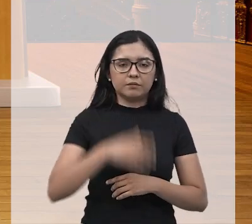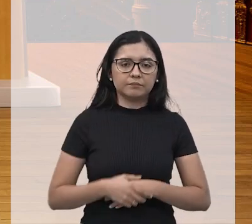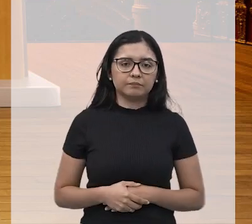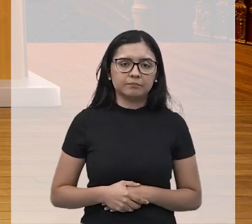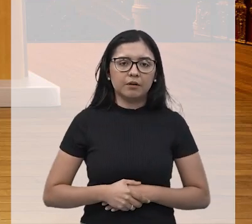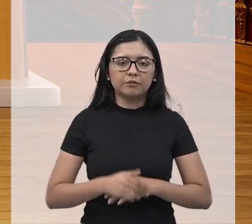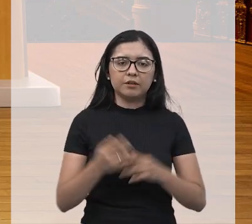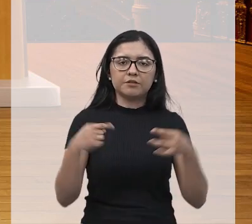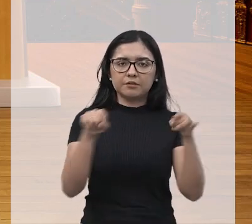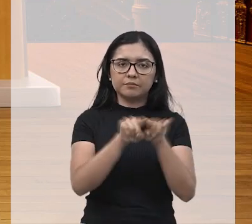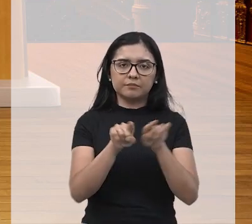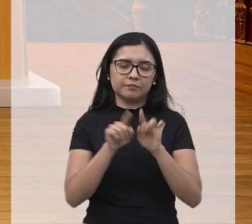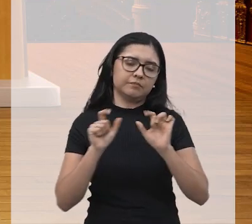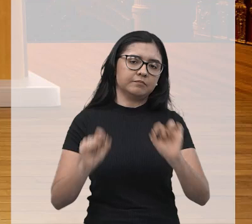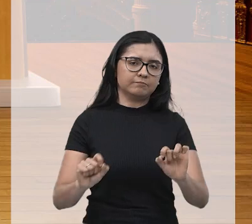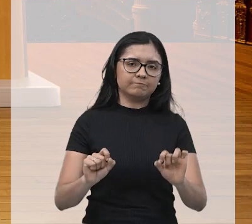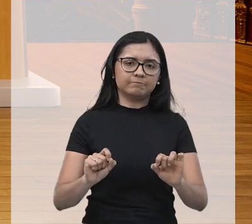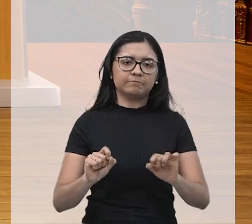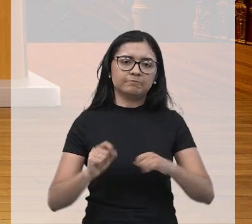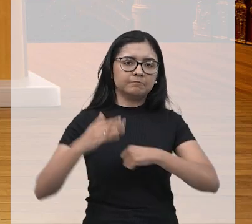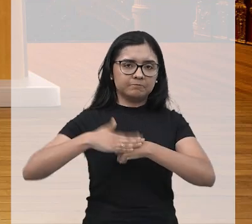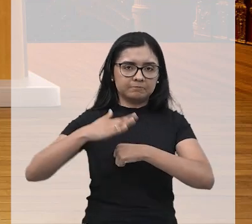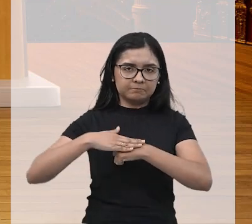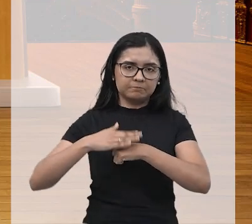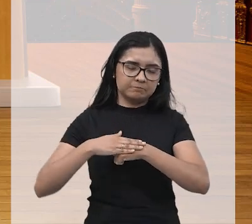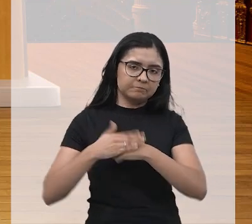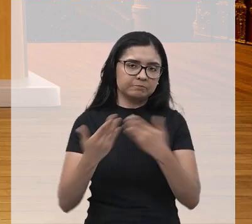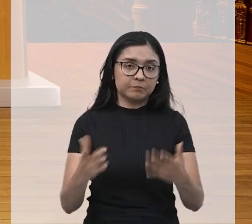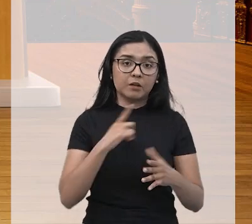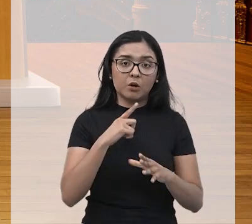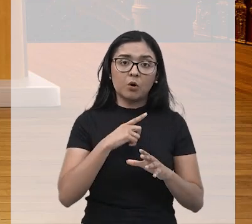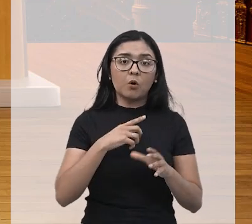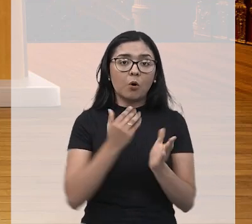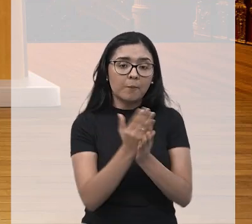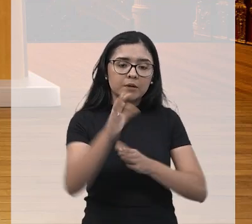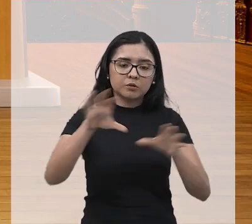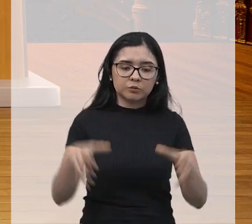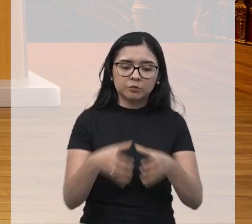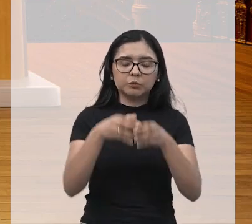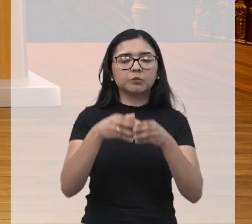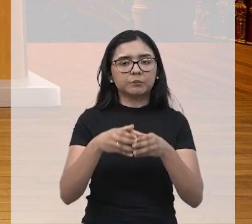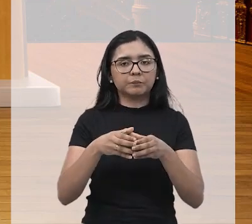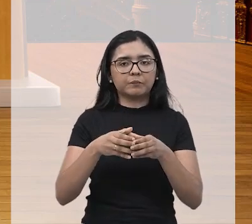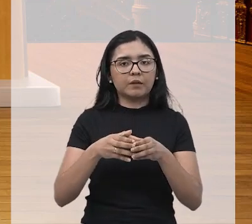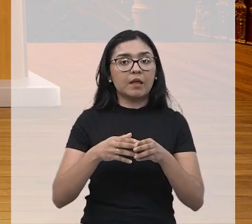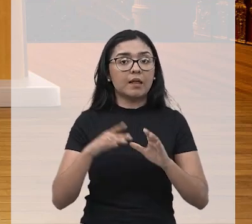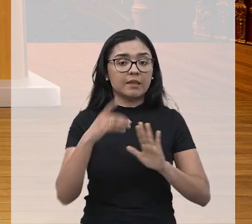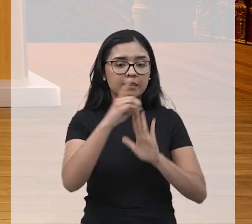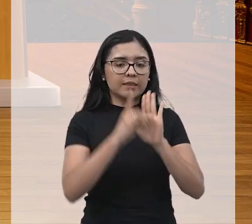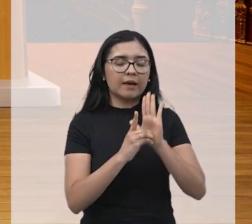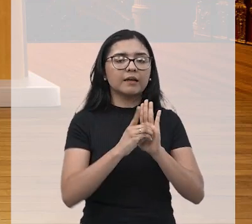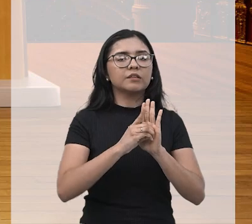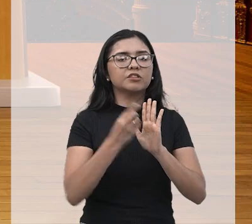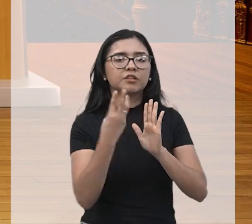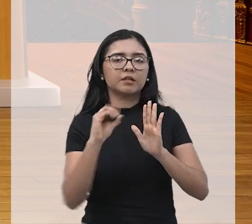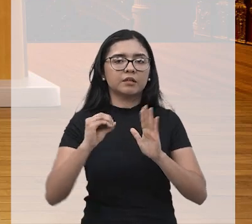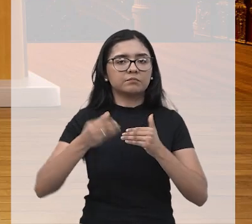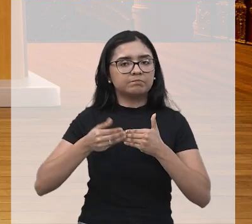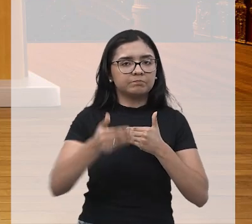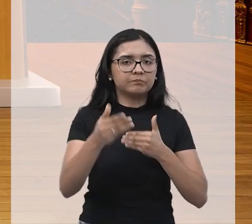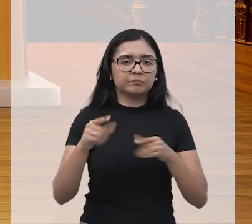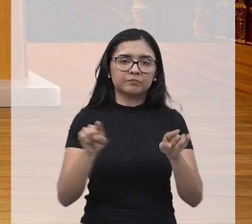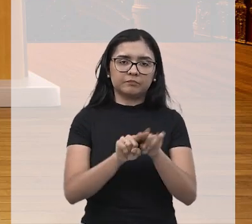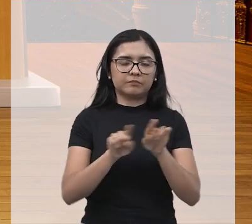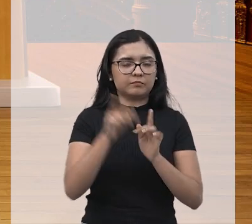país. Companhias nacionais surgem a partir da década de 30, como, por exemplo, o Teatro